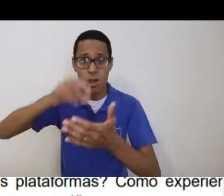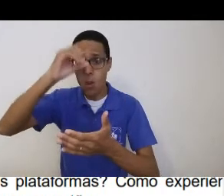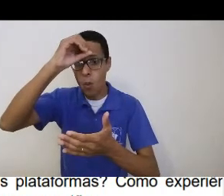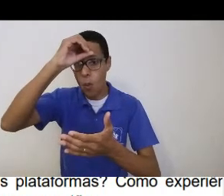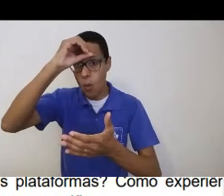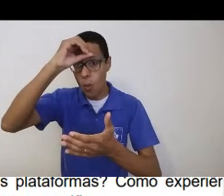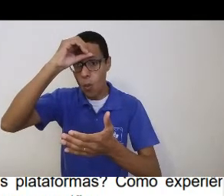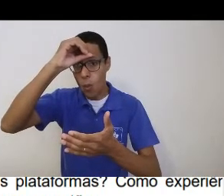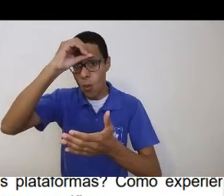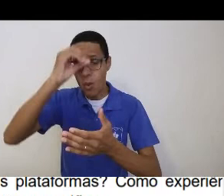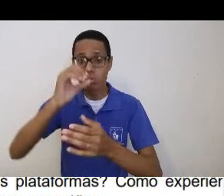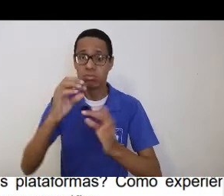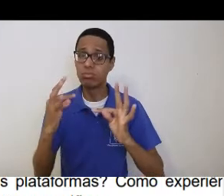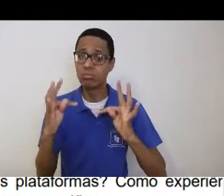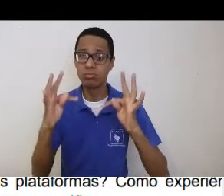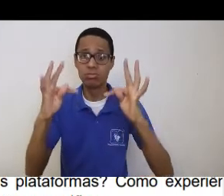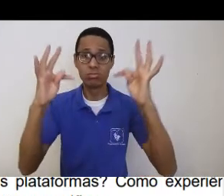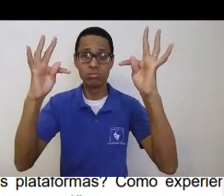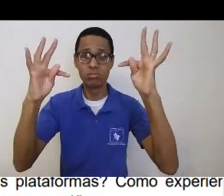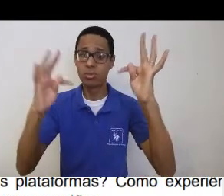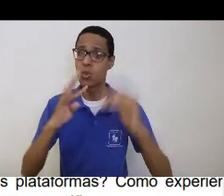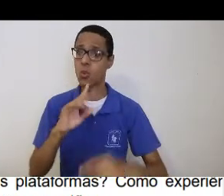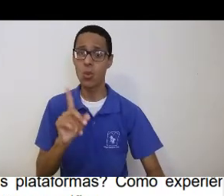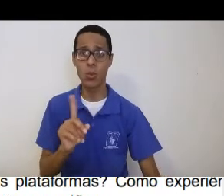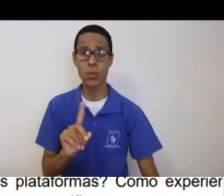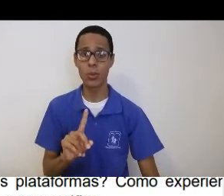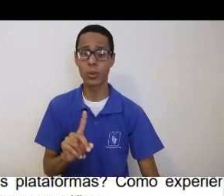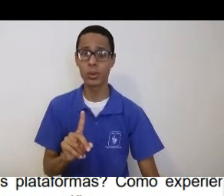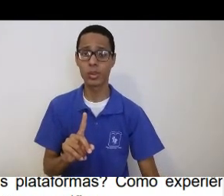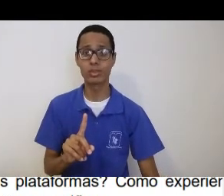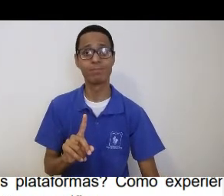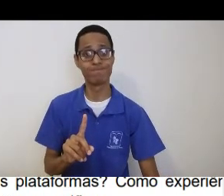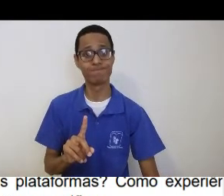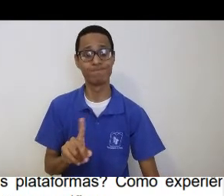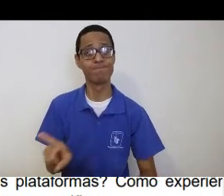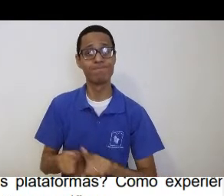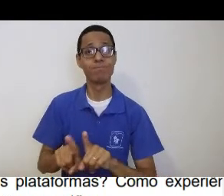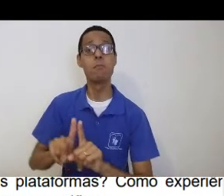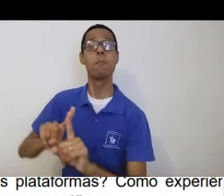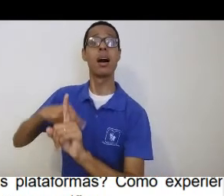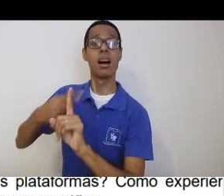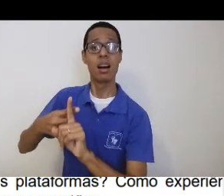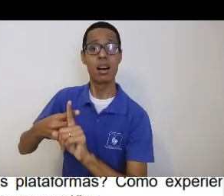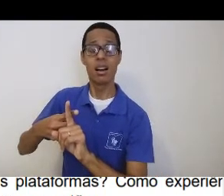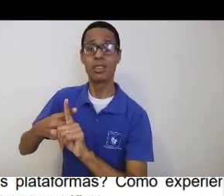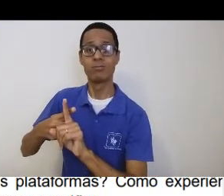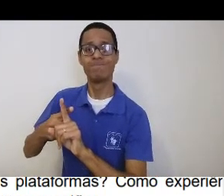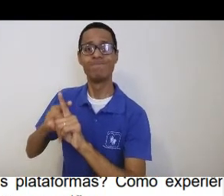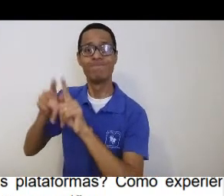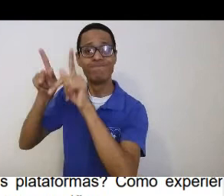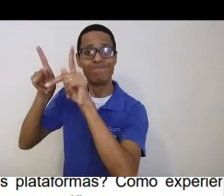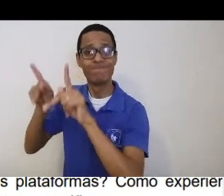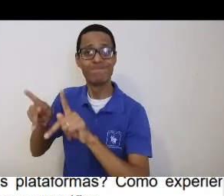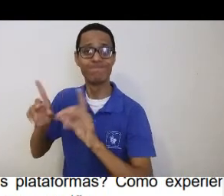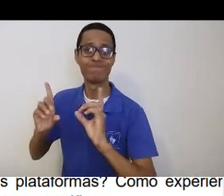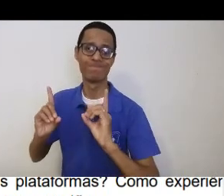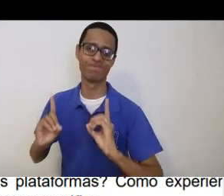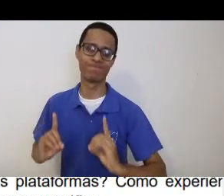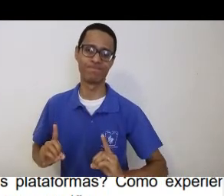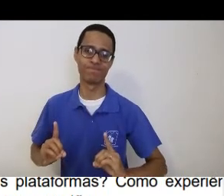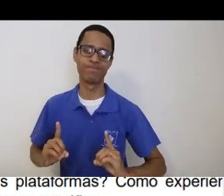analfabetas digitais. E principalmente algumas dessas pessoas que têm necessidade educacional